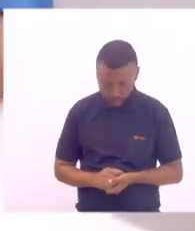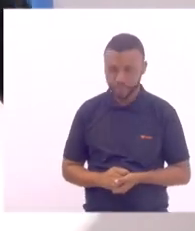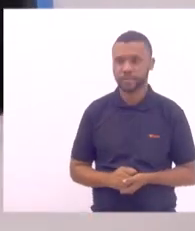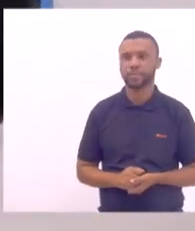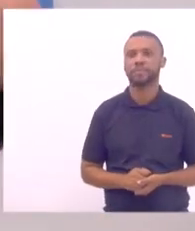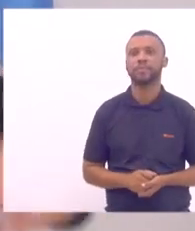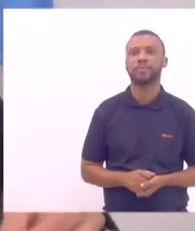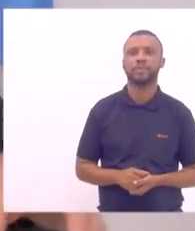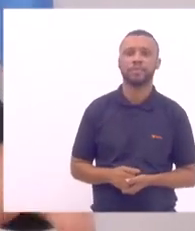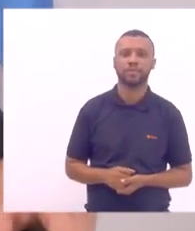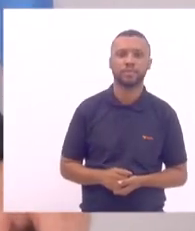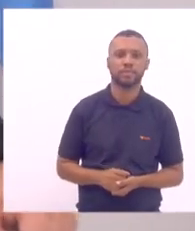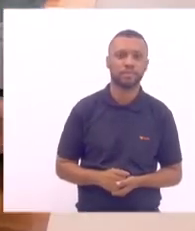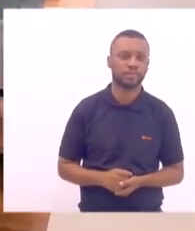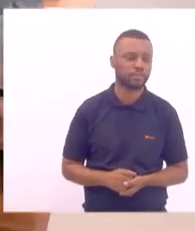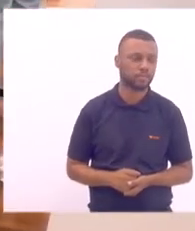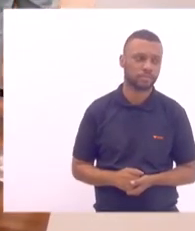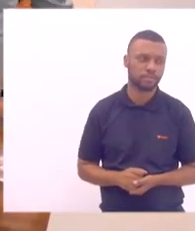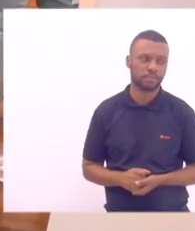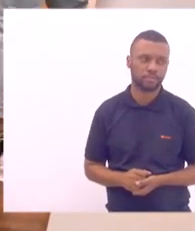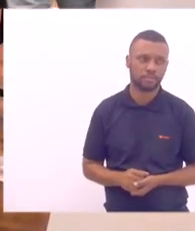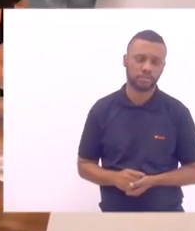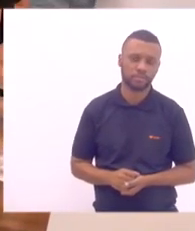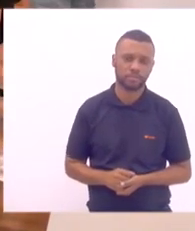É, mas tá, pode manter ou derrubar.